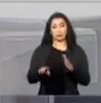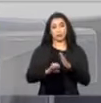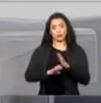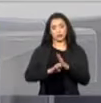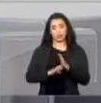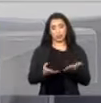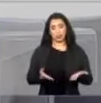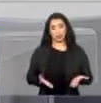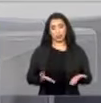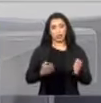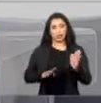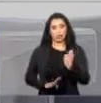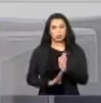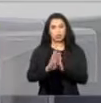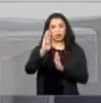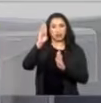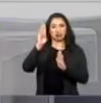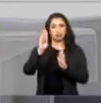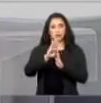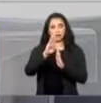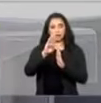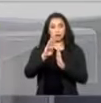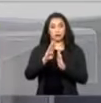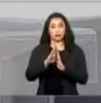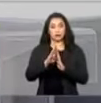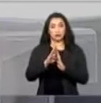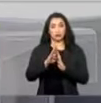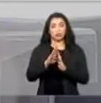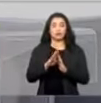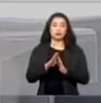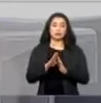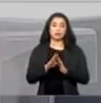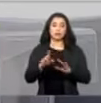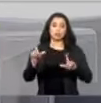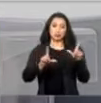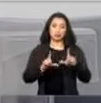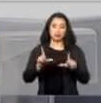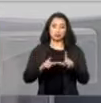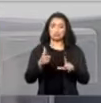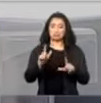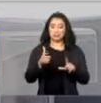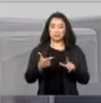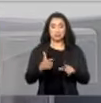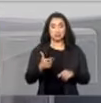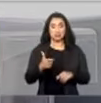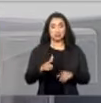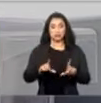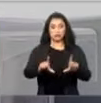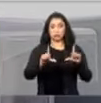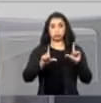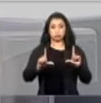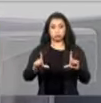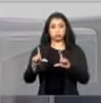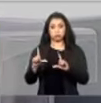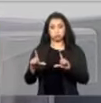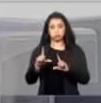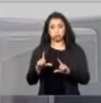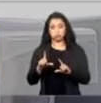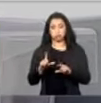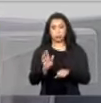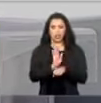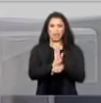Aos avanços obtidos num segmento televisivo, não houve correspondência no mercado de salas. O mercado de vídeo on